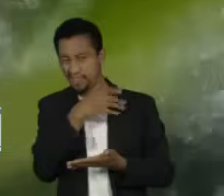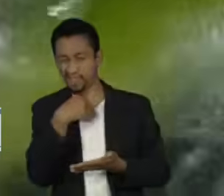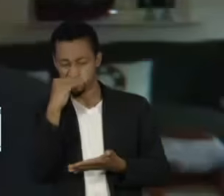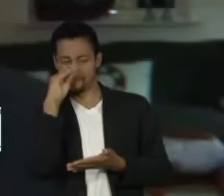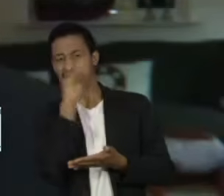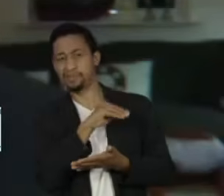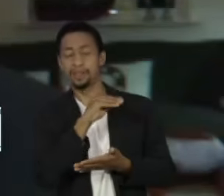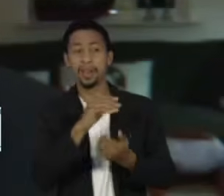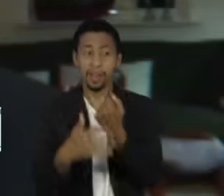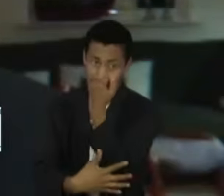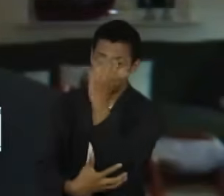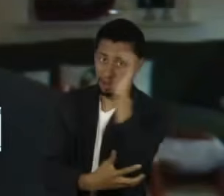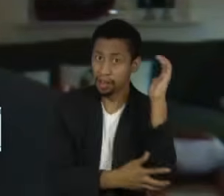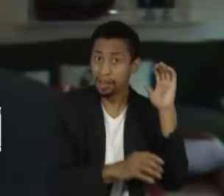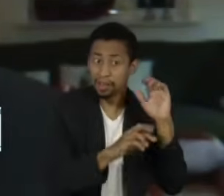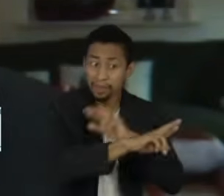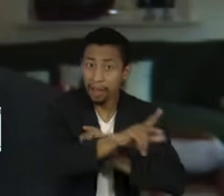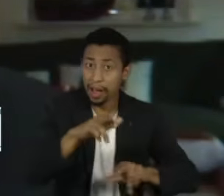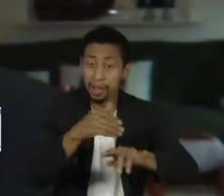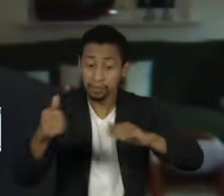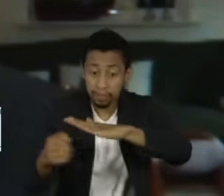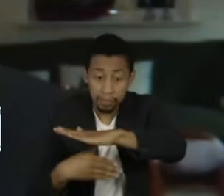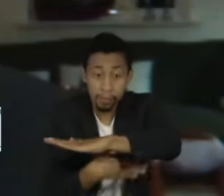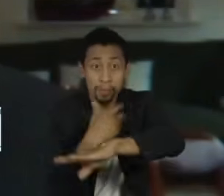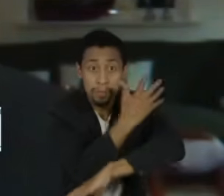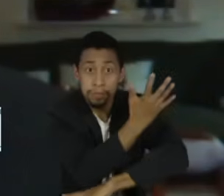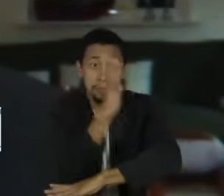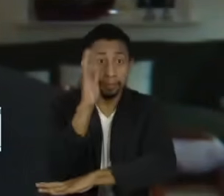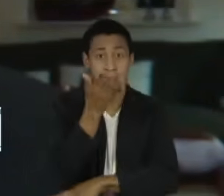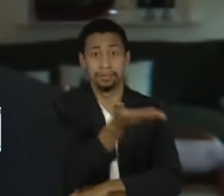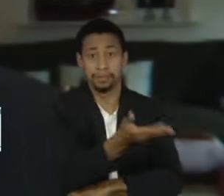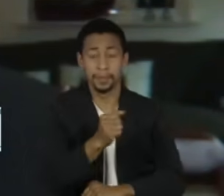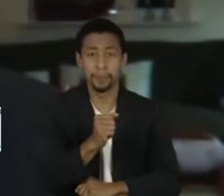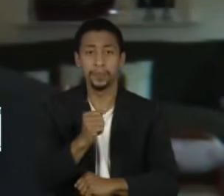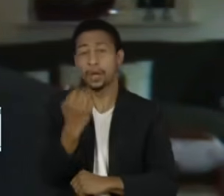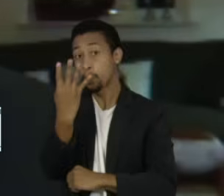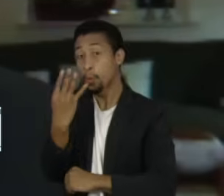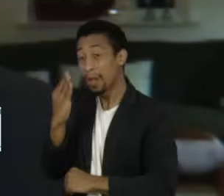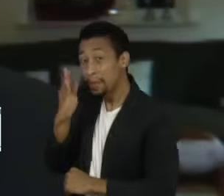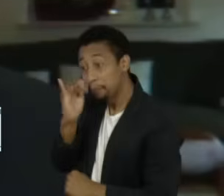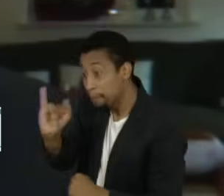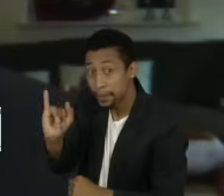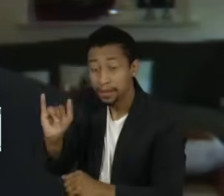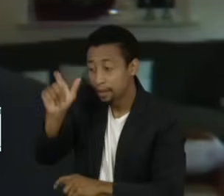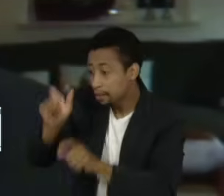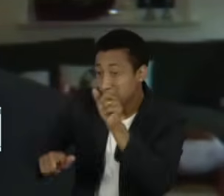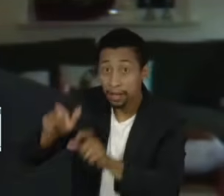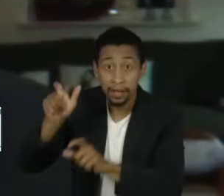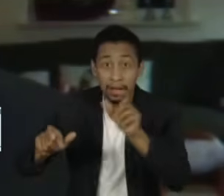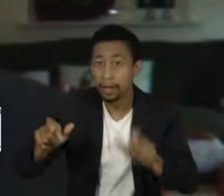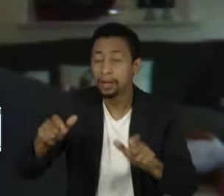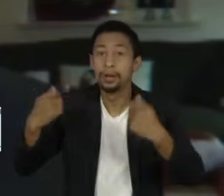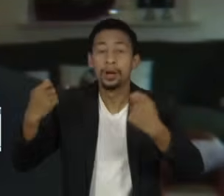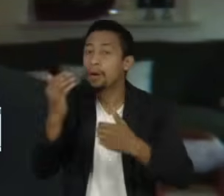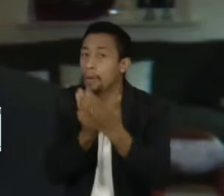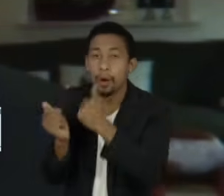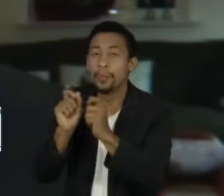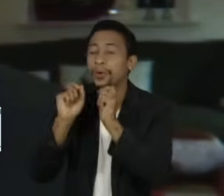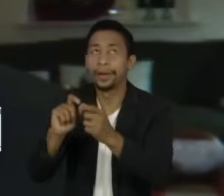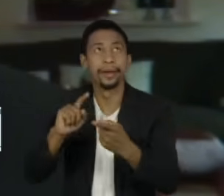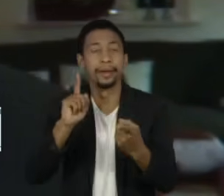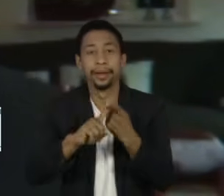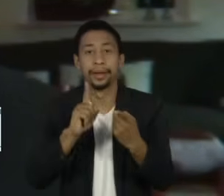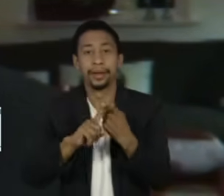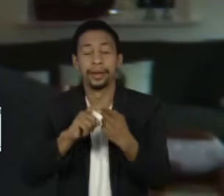biodiversidade. 4 bilhões de pessoas do planeta só dependem de 3 plantas, o arroz, o trigo ou o milho, enquanto